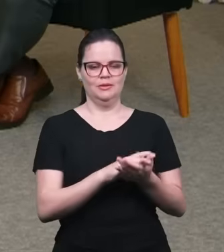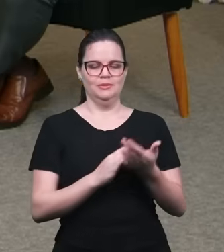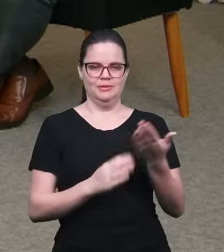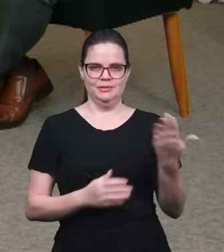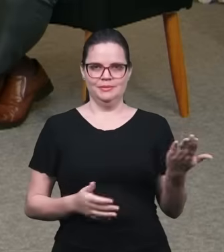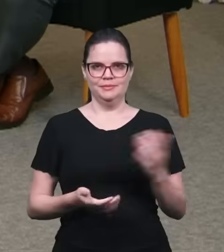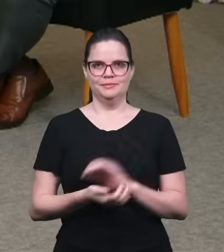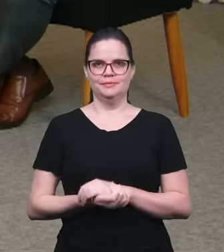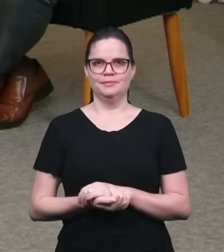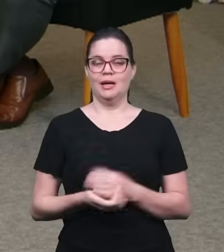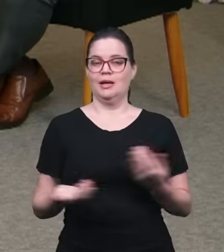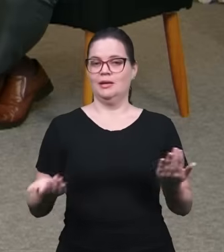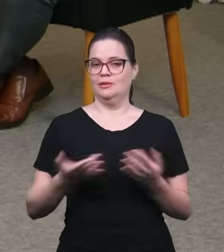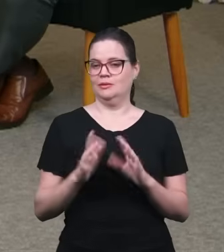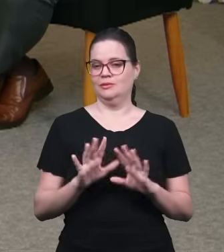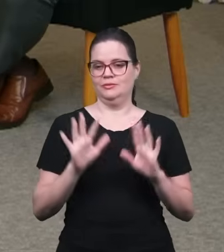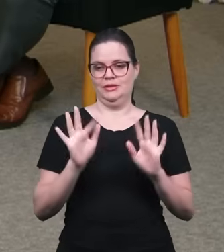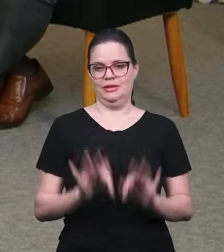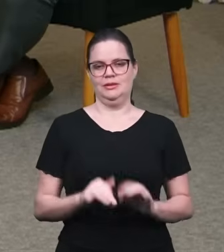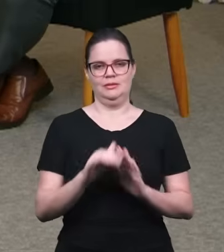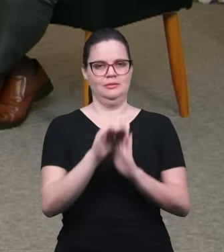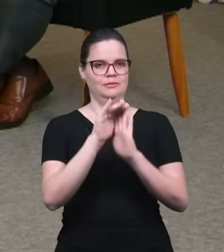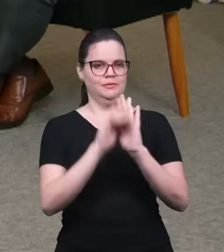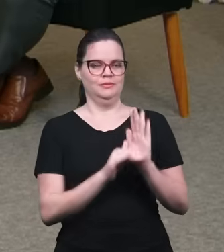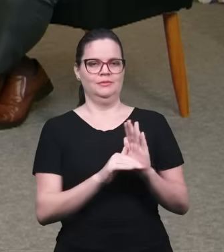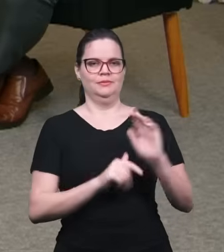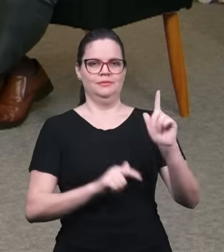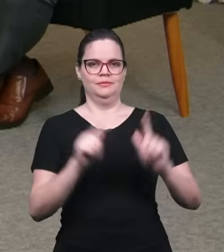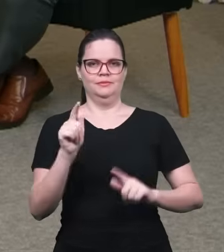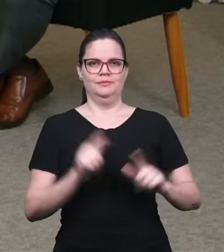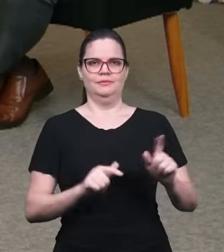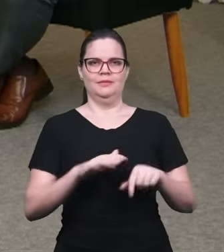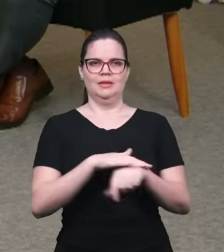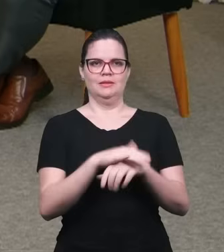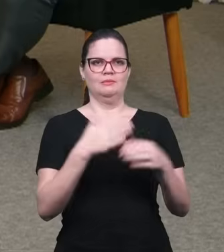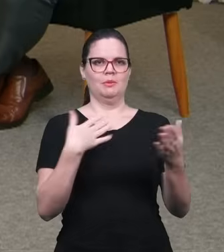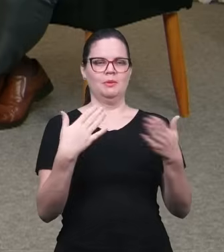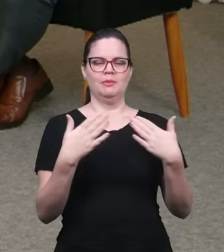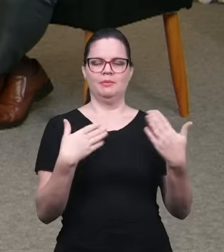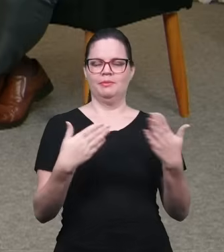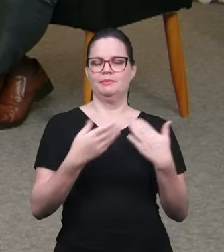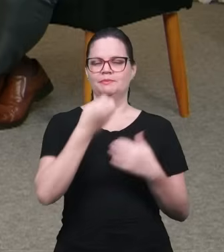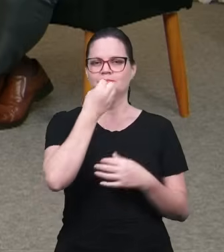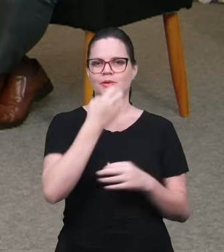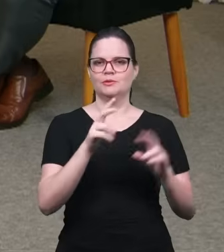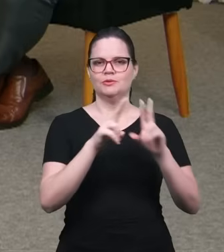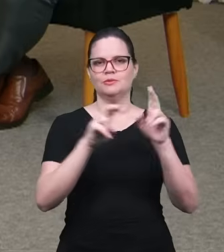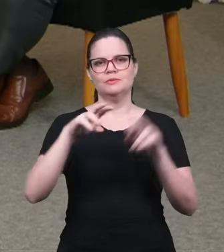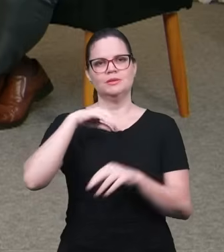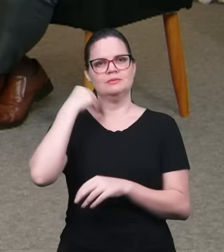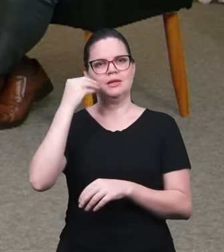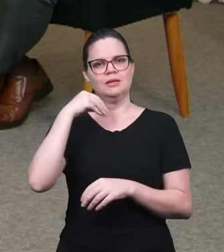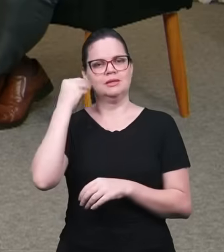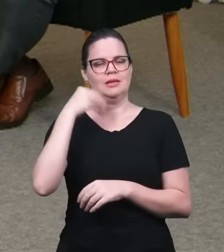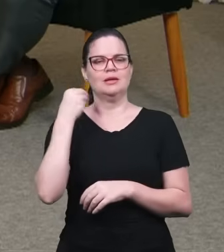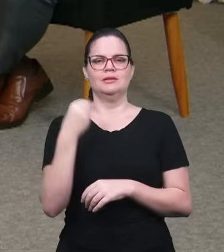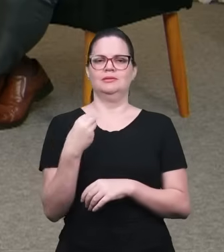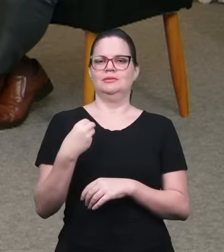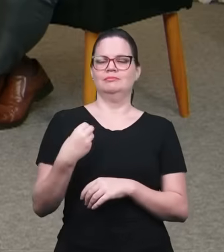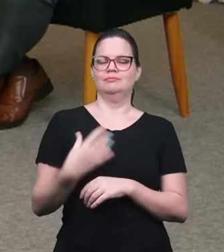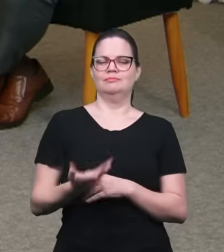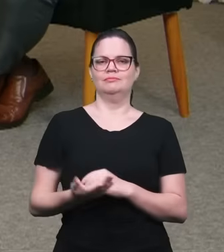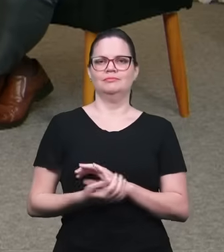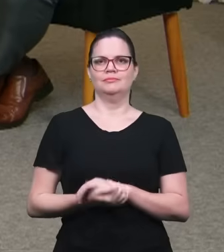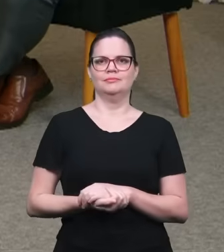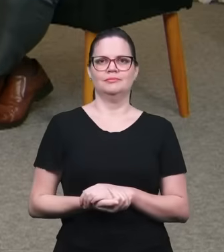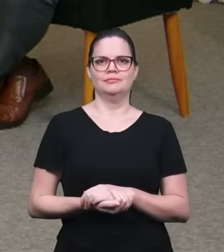nós estamos chegando ao final desse programa, desse bate-papo gostoso acerca de experiências vividas.